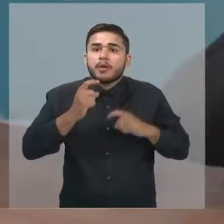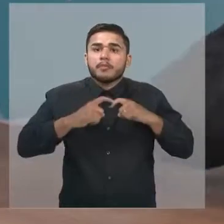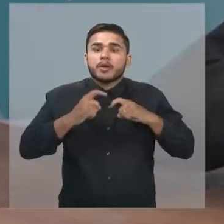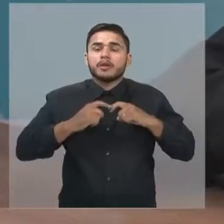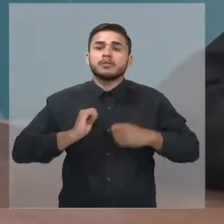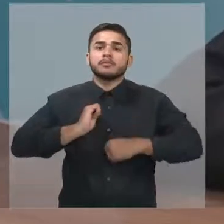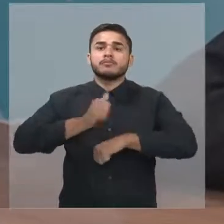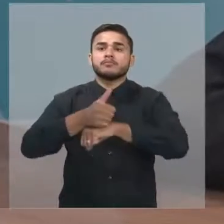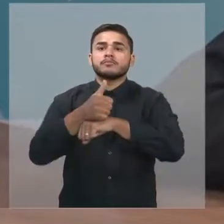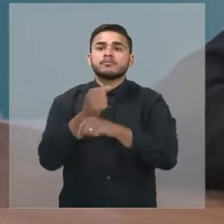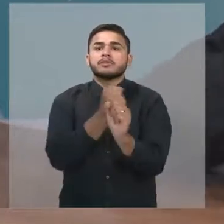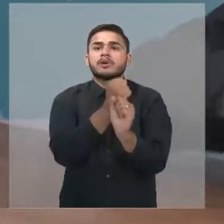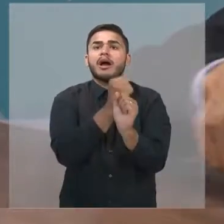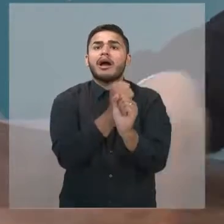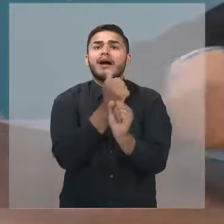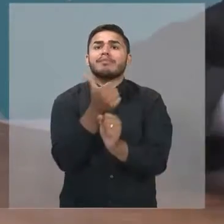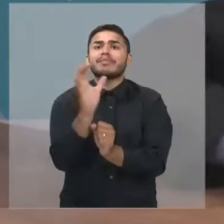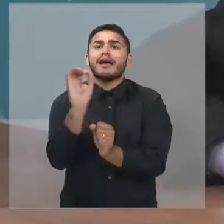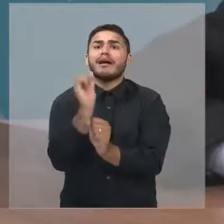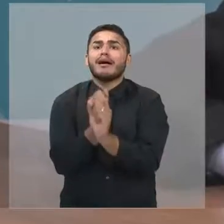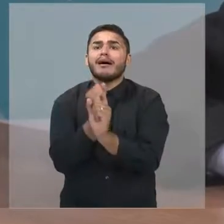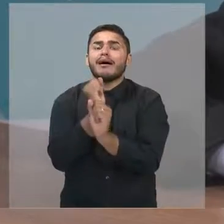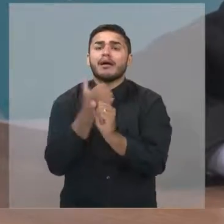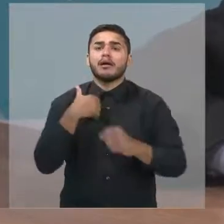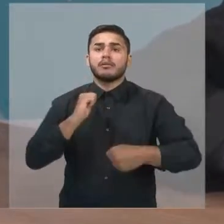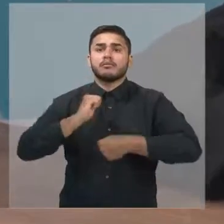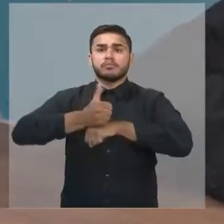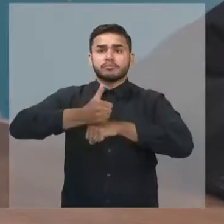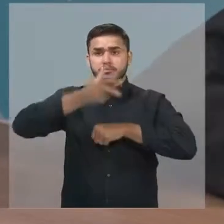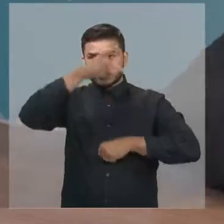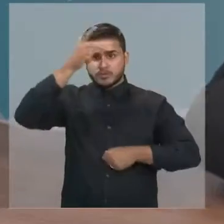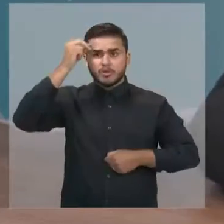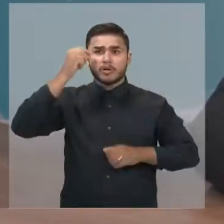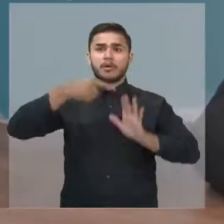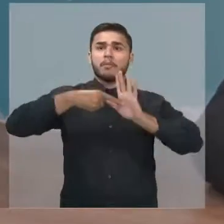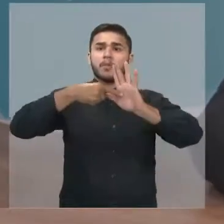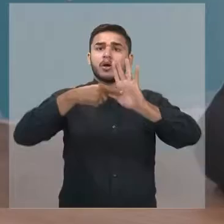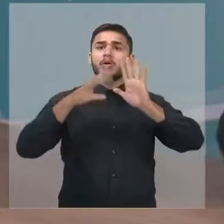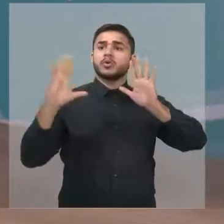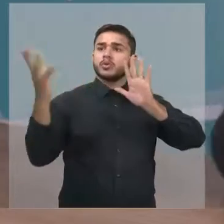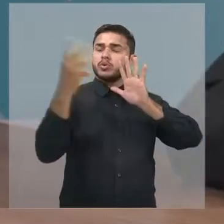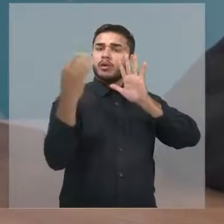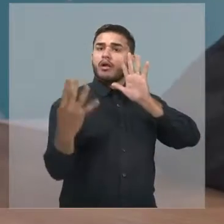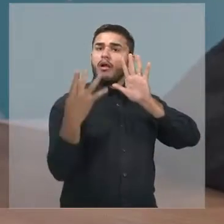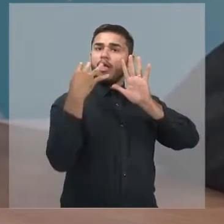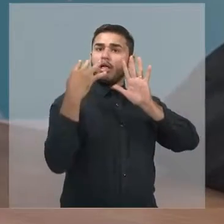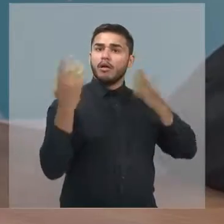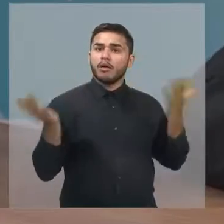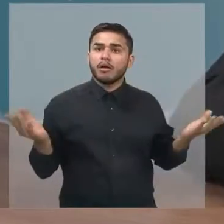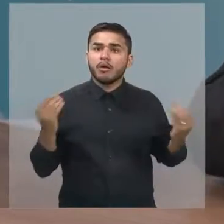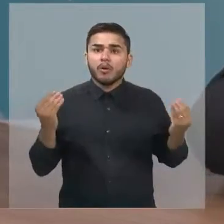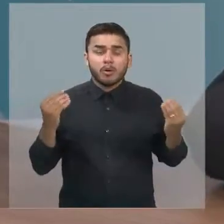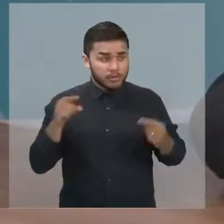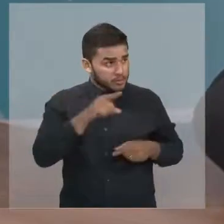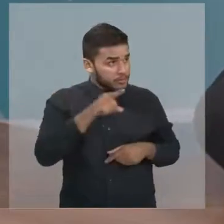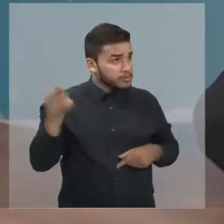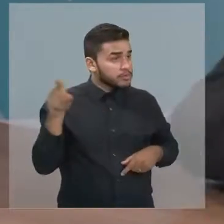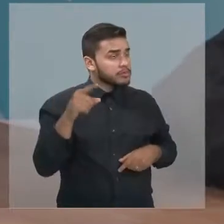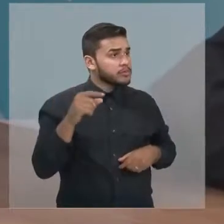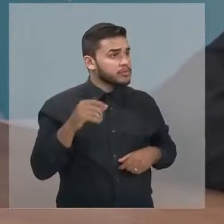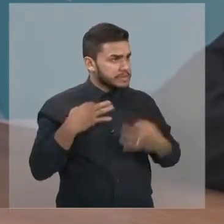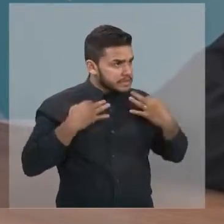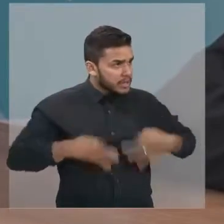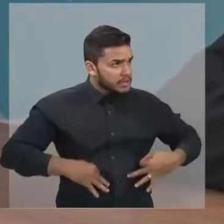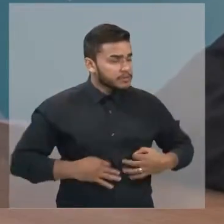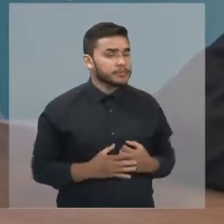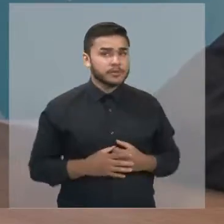é mantido no poder durante mais de uma década. Qual é o exemplo que esse homem está dando? Como é que ele está contribuindo para a